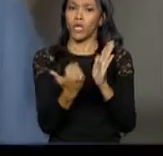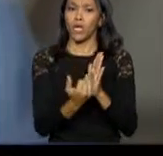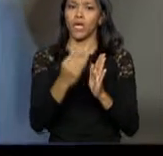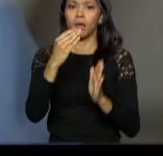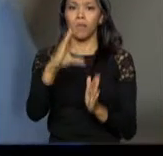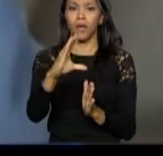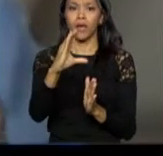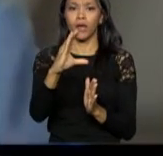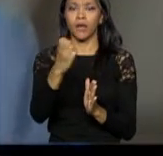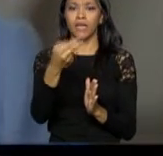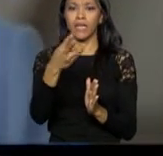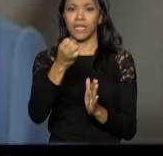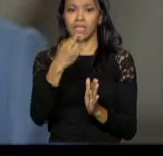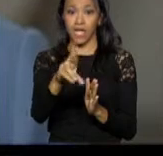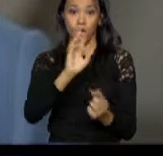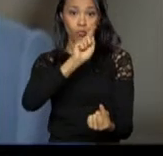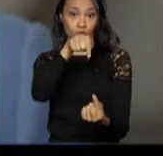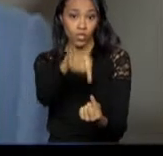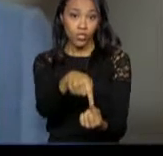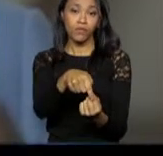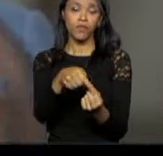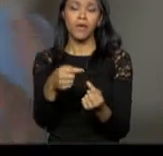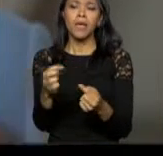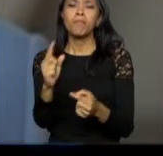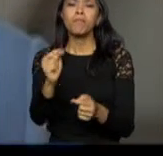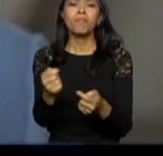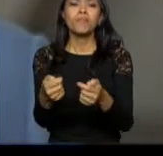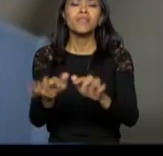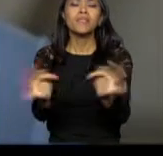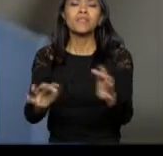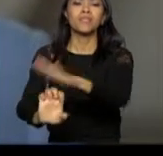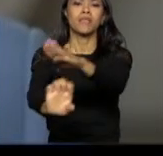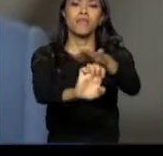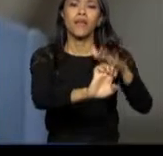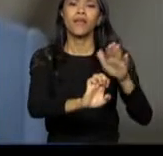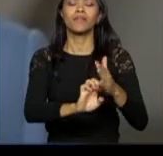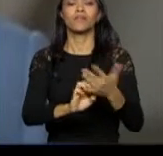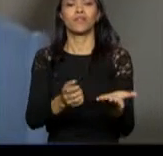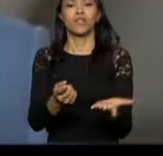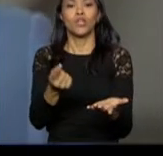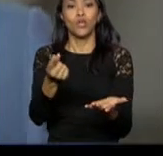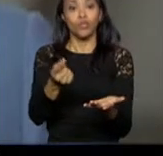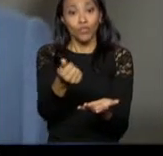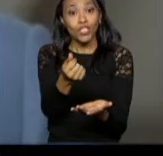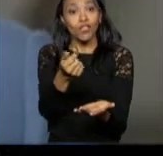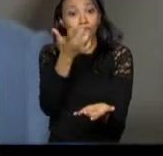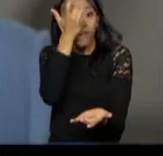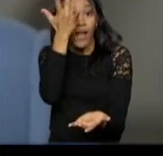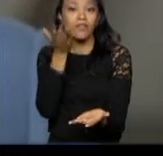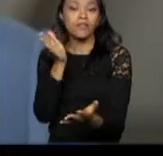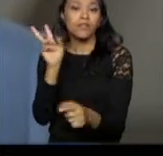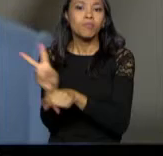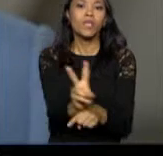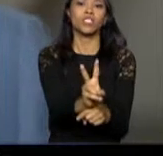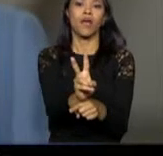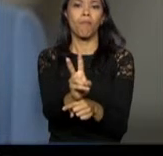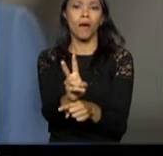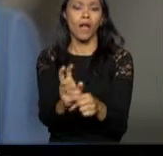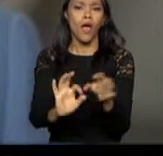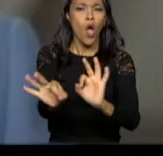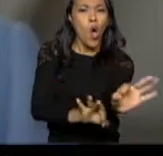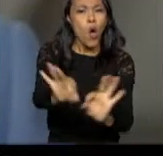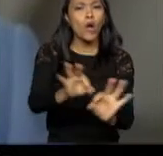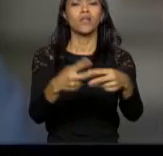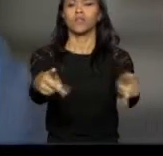destinado a financiar pequenos empreendedores e oferece dinheiro barato e sem burocracia para a pessoa montar ou ampliar